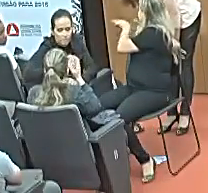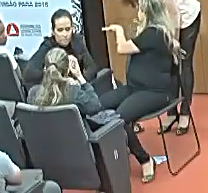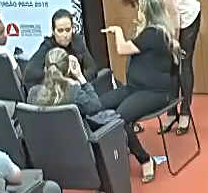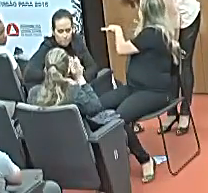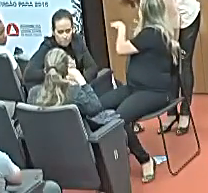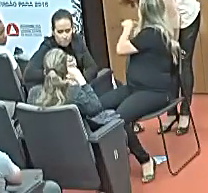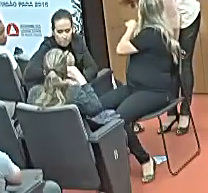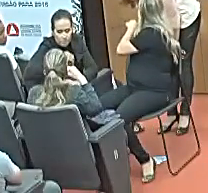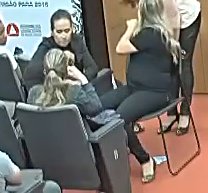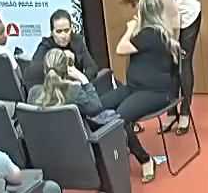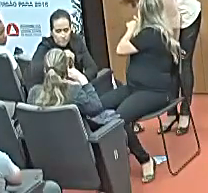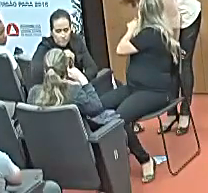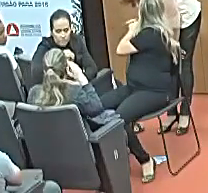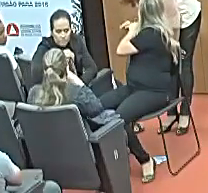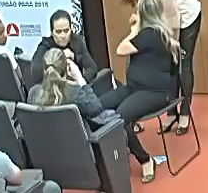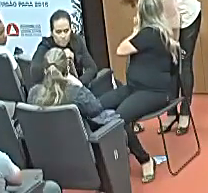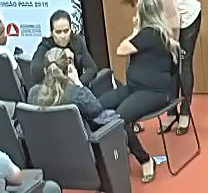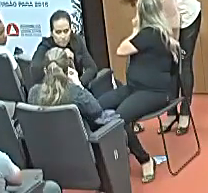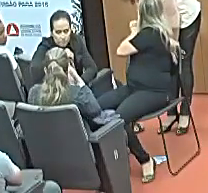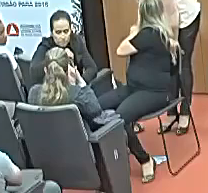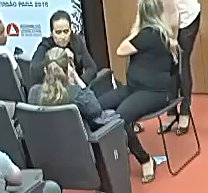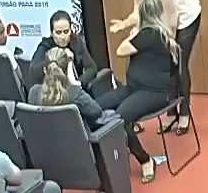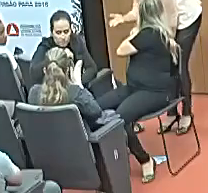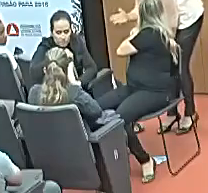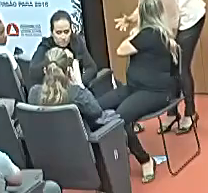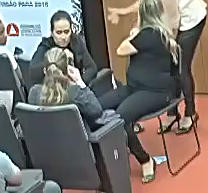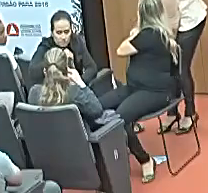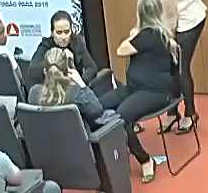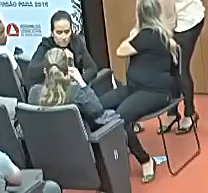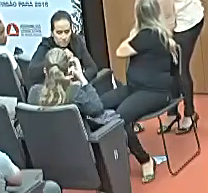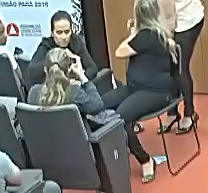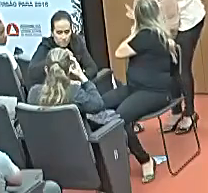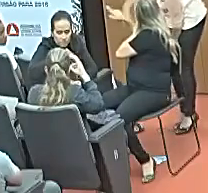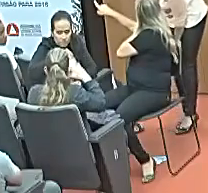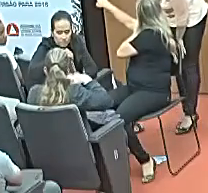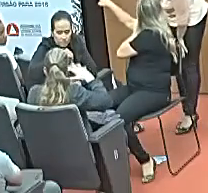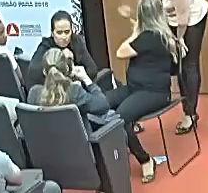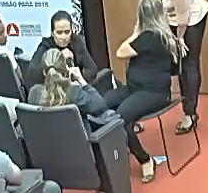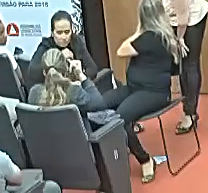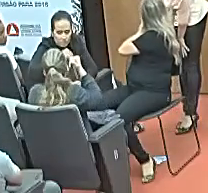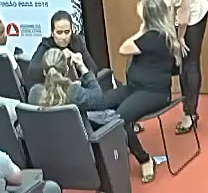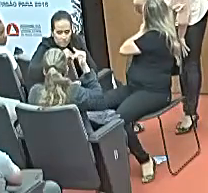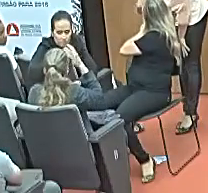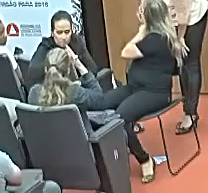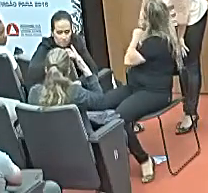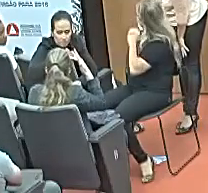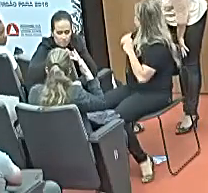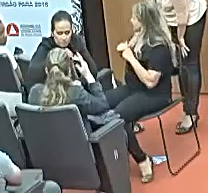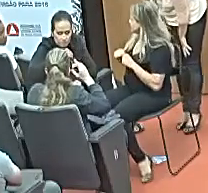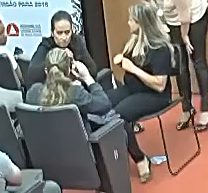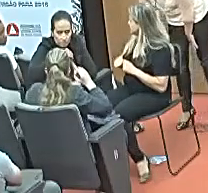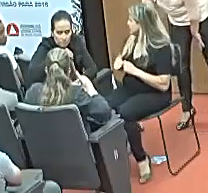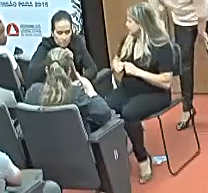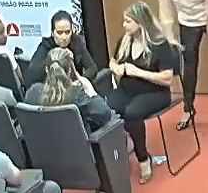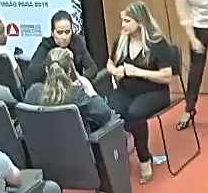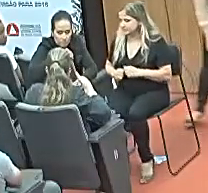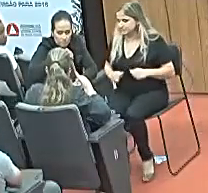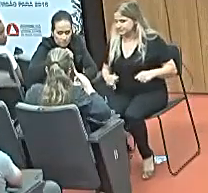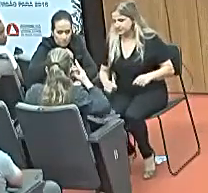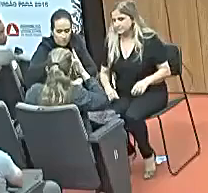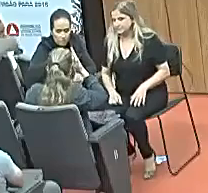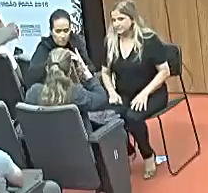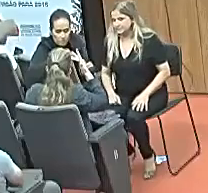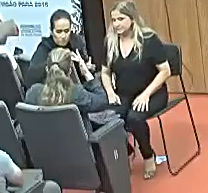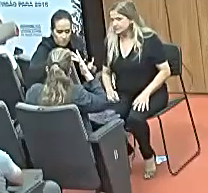nós temos a alfabetização de jovens e adultos está numa secretaria e o doutor